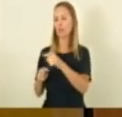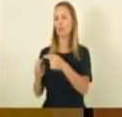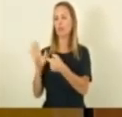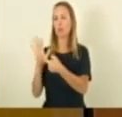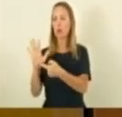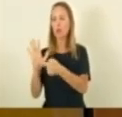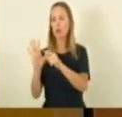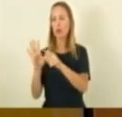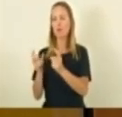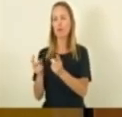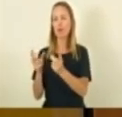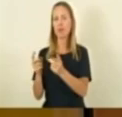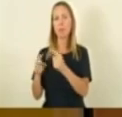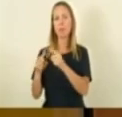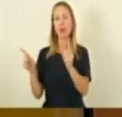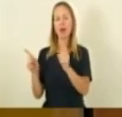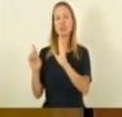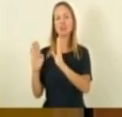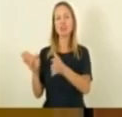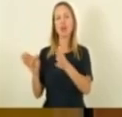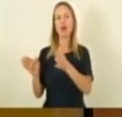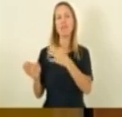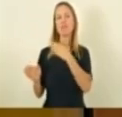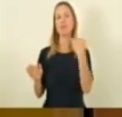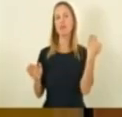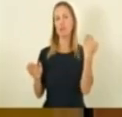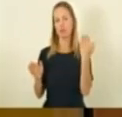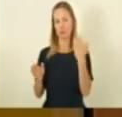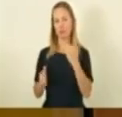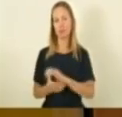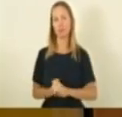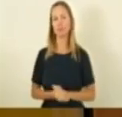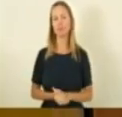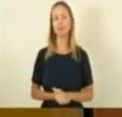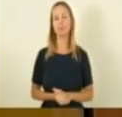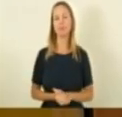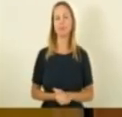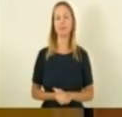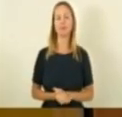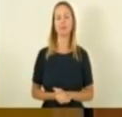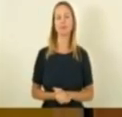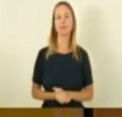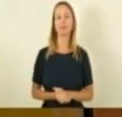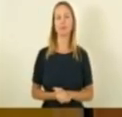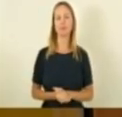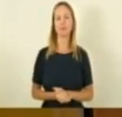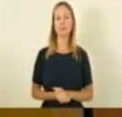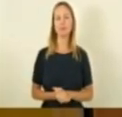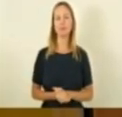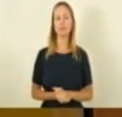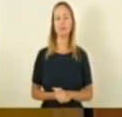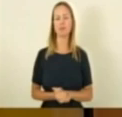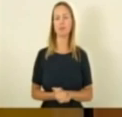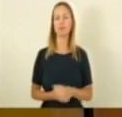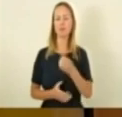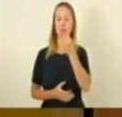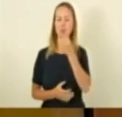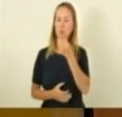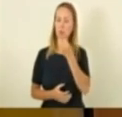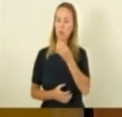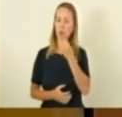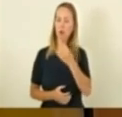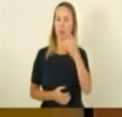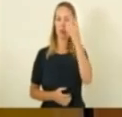no estabelecimento com prazo de validade vencido. Então, veja bem, é uma boa iniciativa